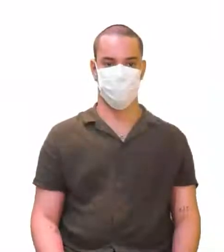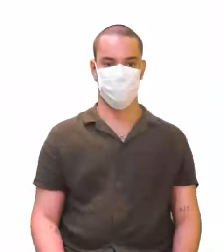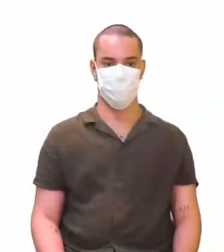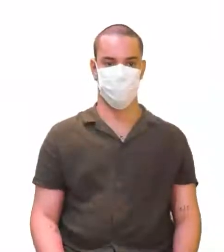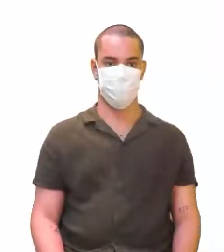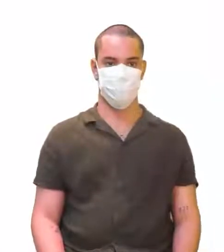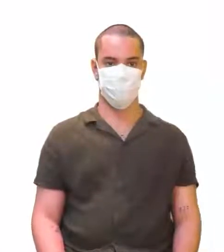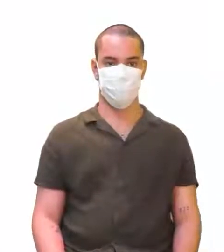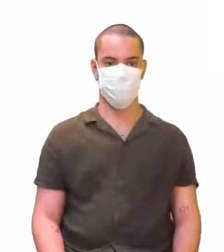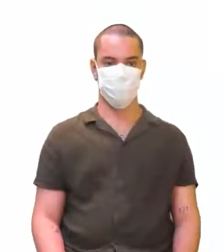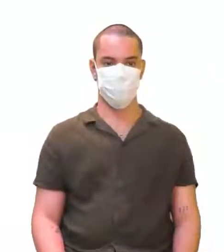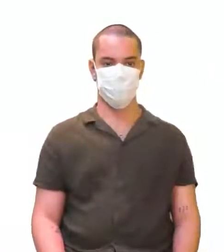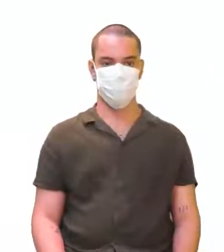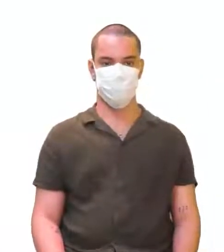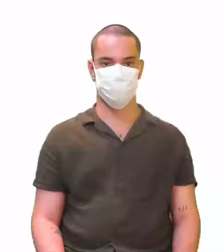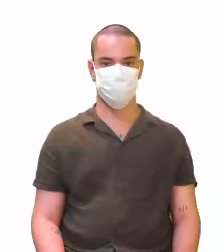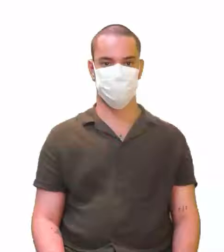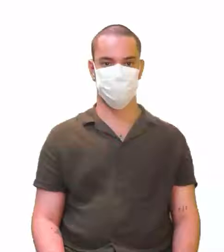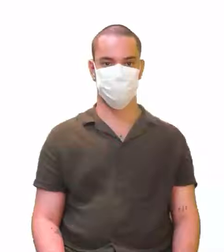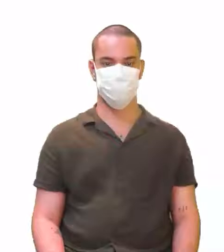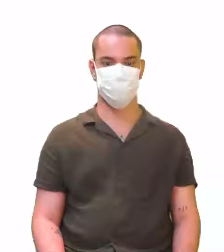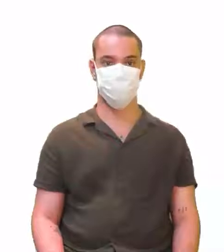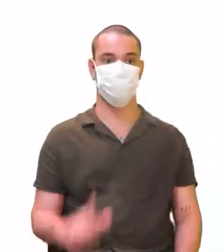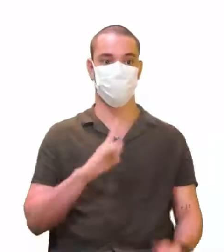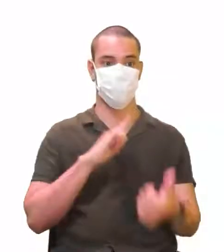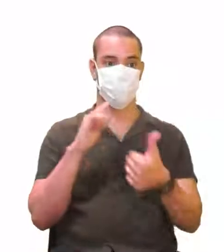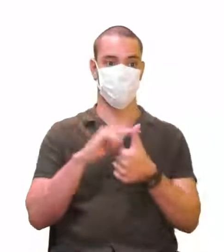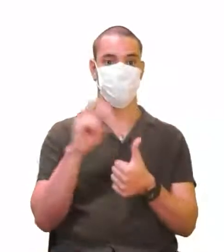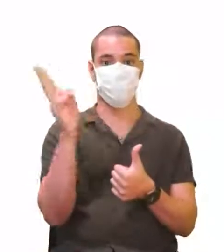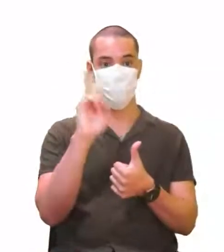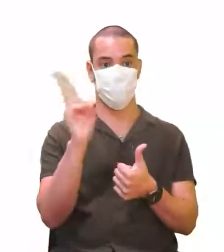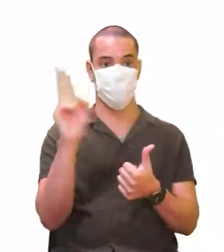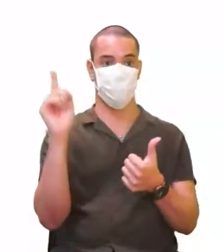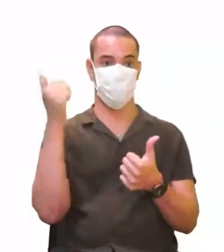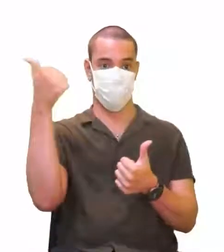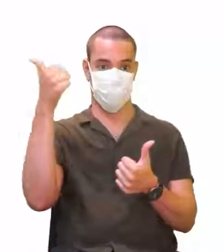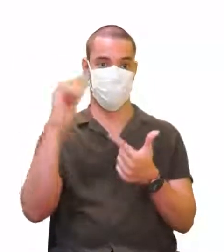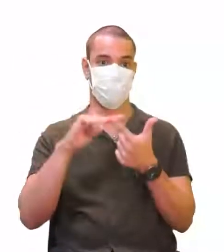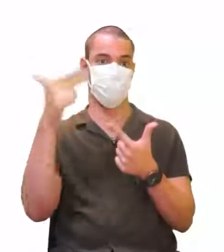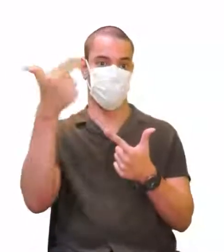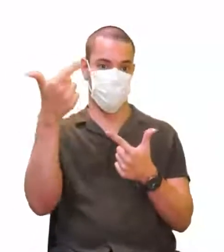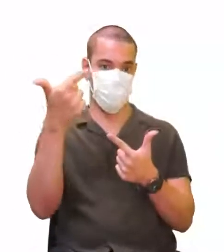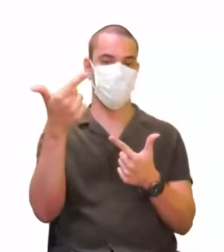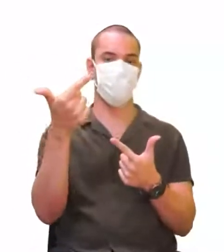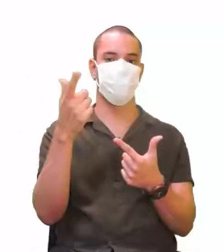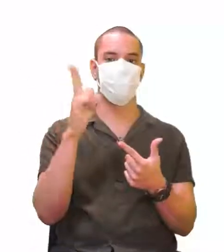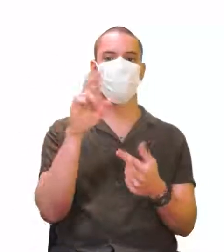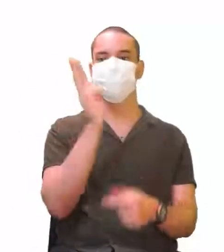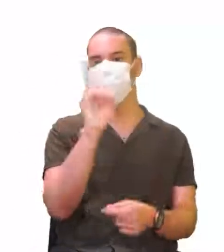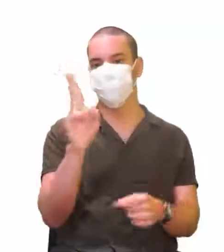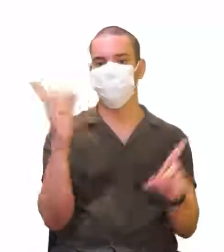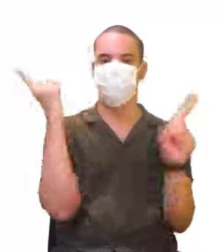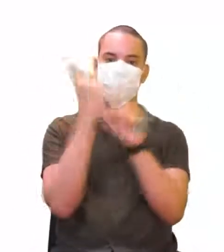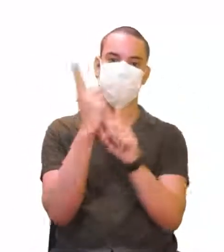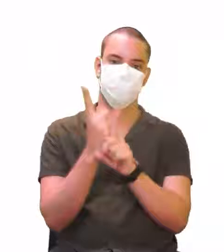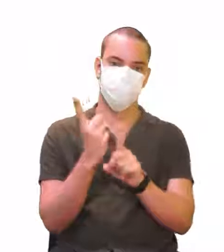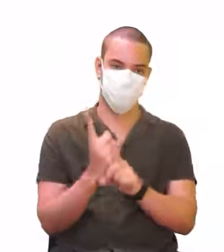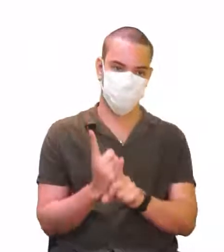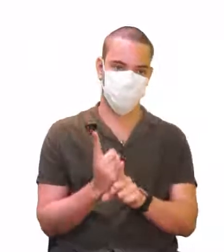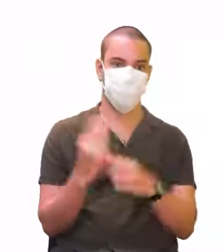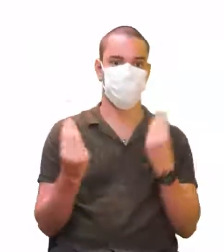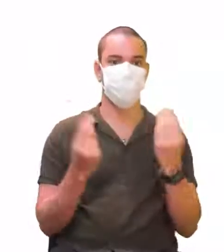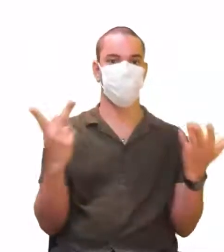lá. Então, a gente tem essas duas nomenclaturas aí para identificar os antígenos